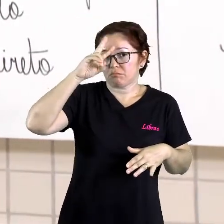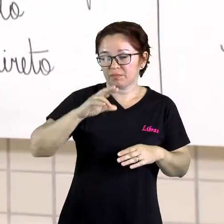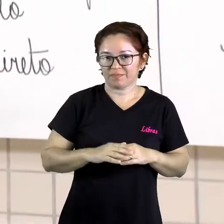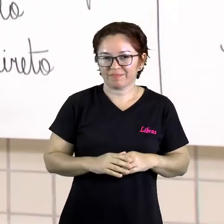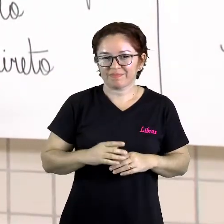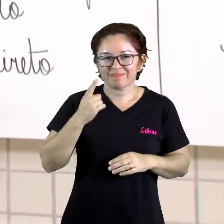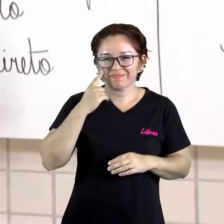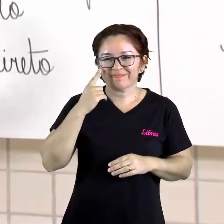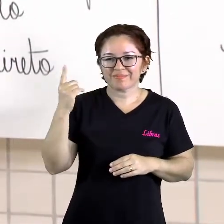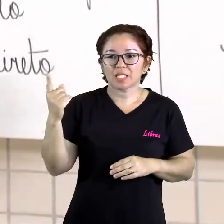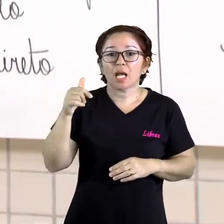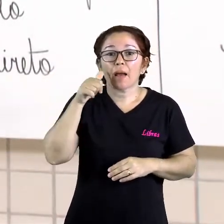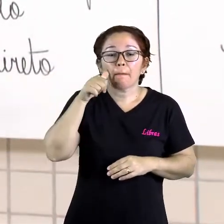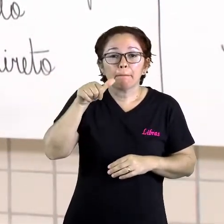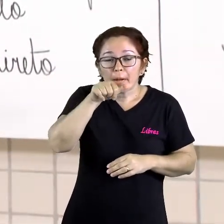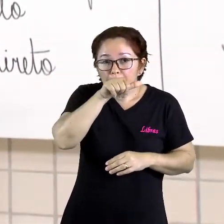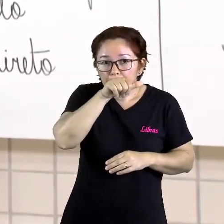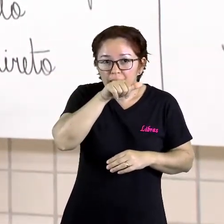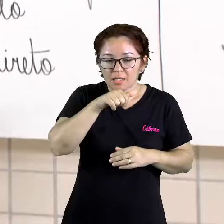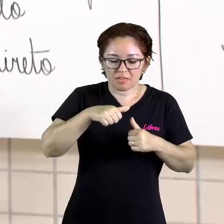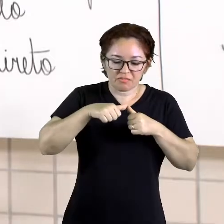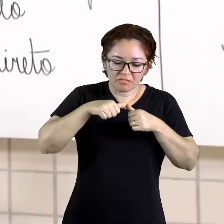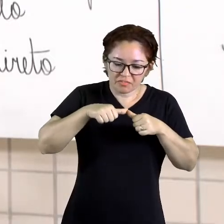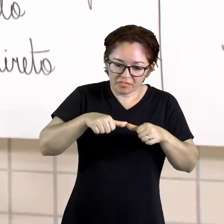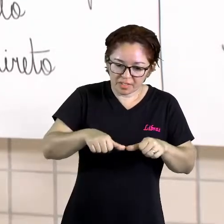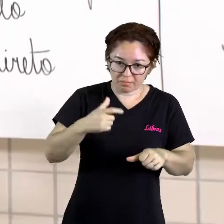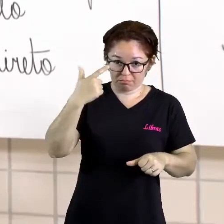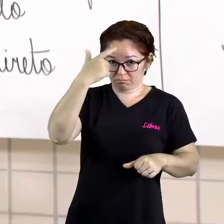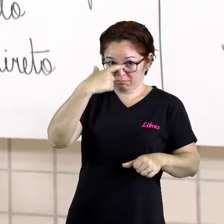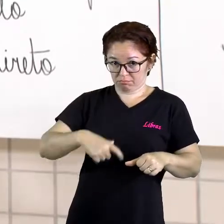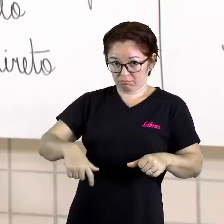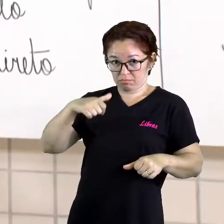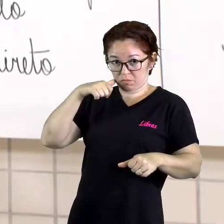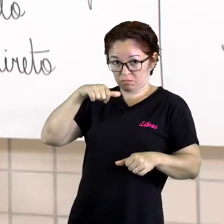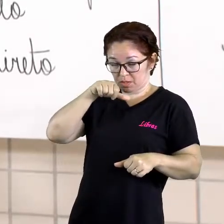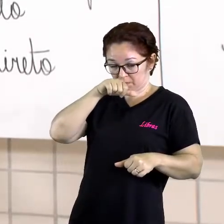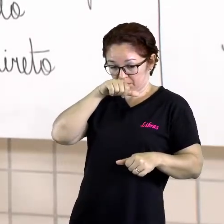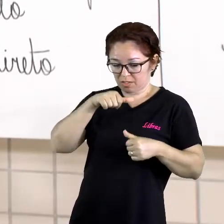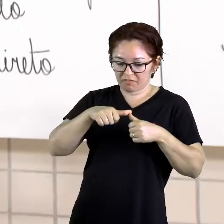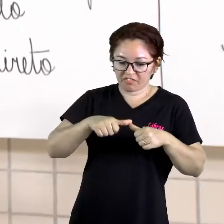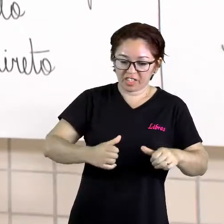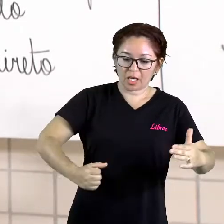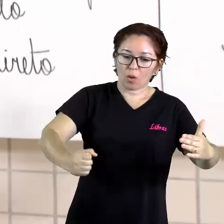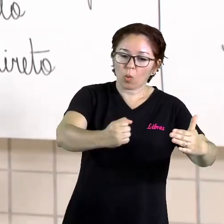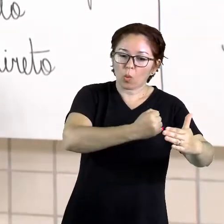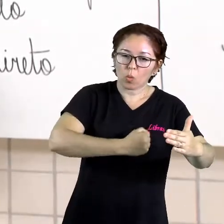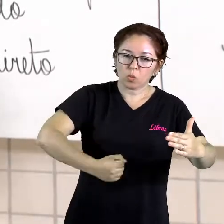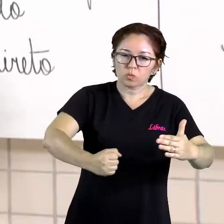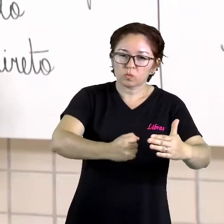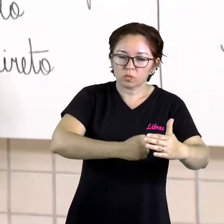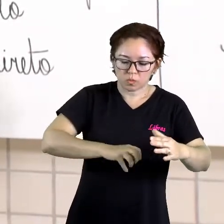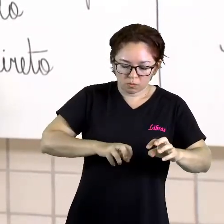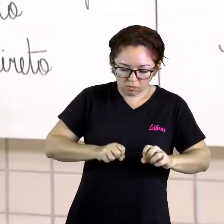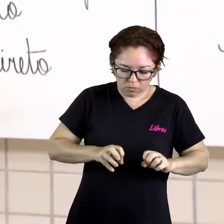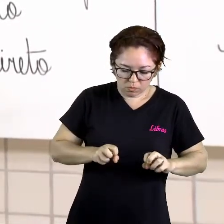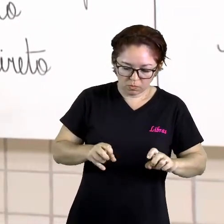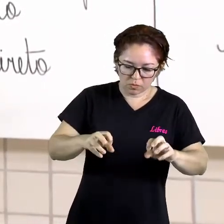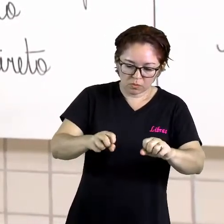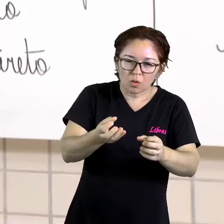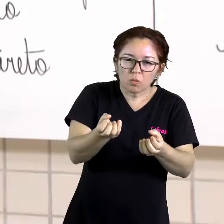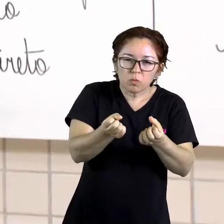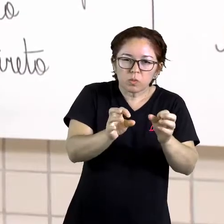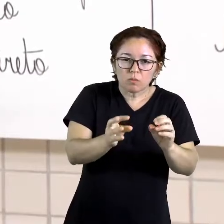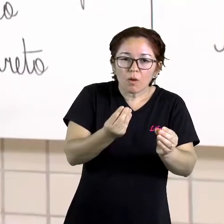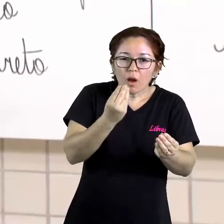bolinho de chuva. Mamãe é o sujeito. Estava na cozinha preparando o tradicional bolinho de chuva, é o